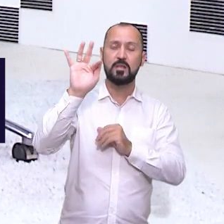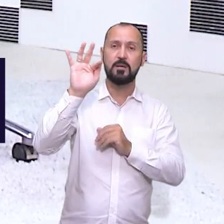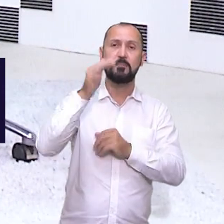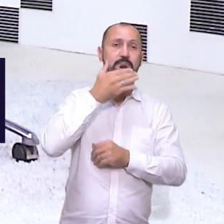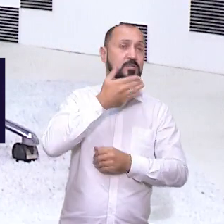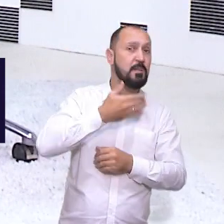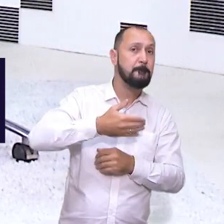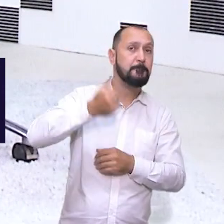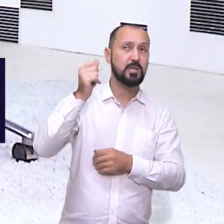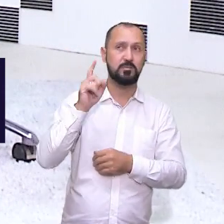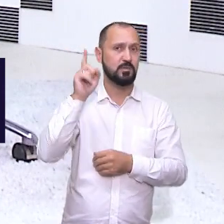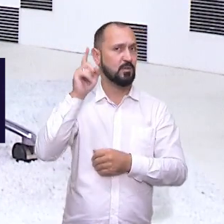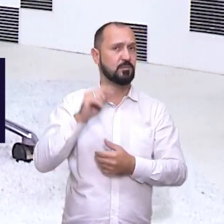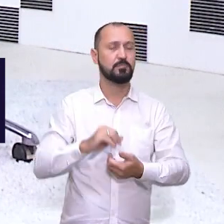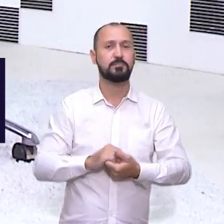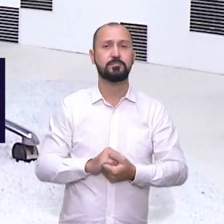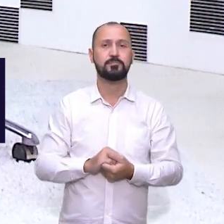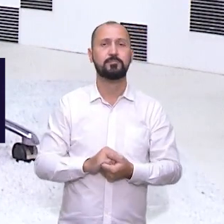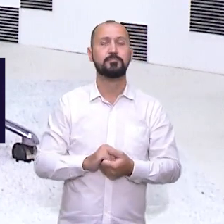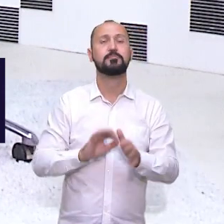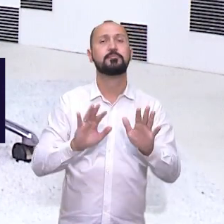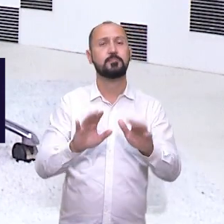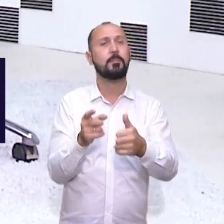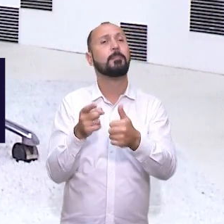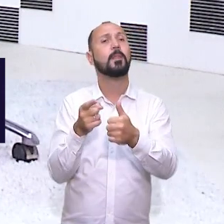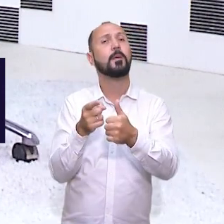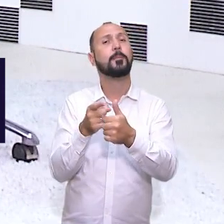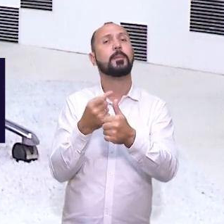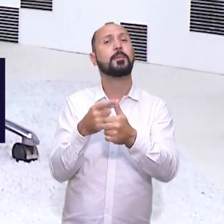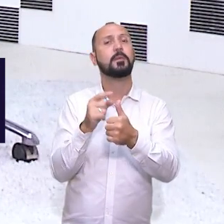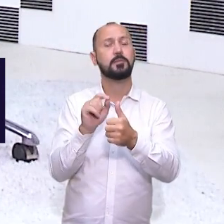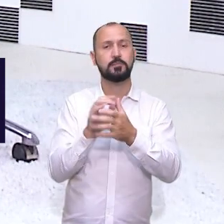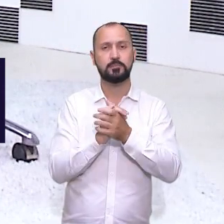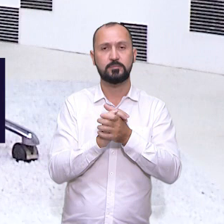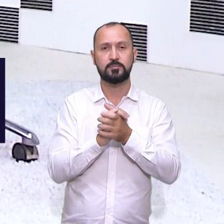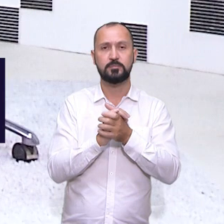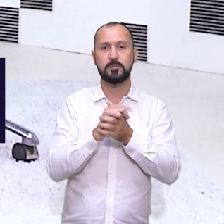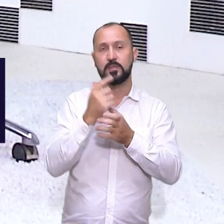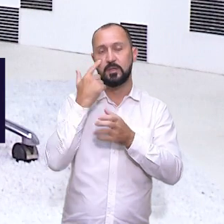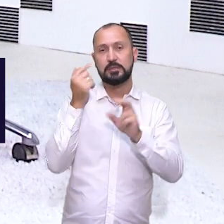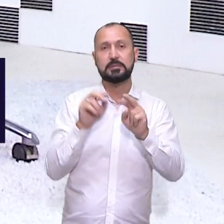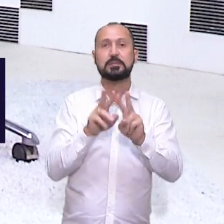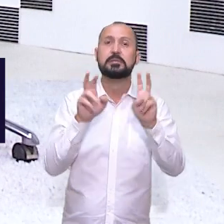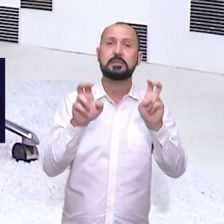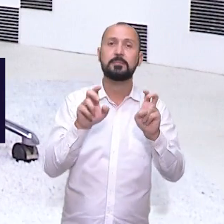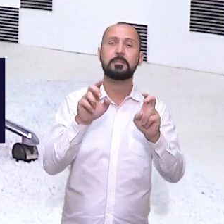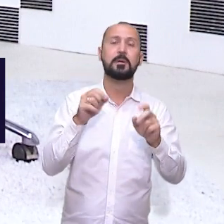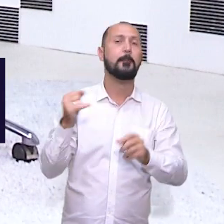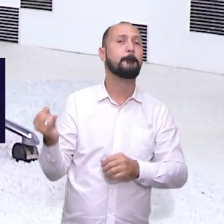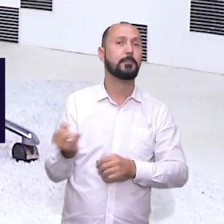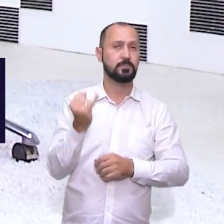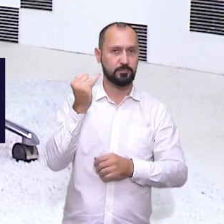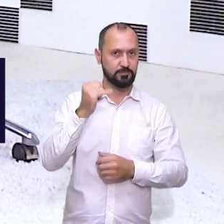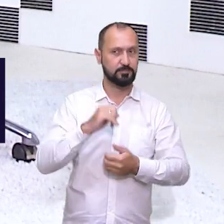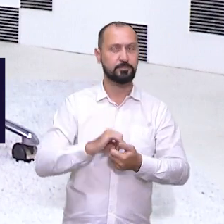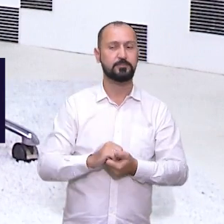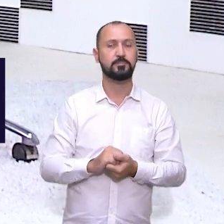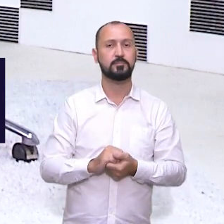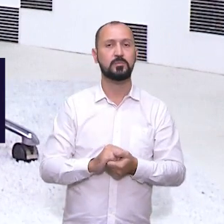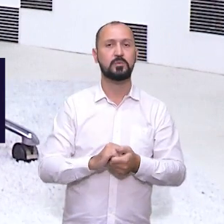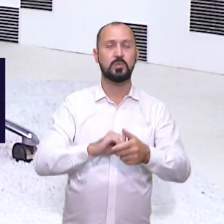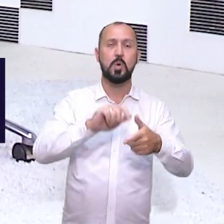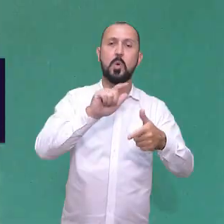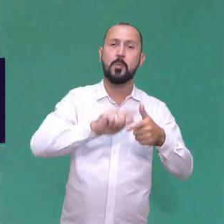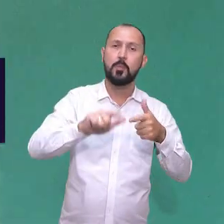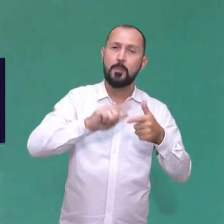que uma lei federal possa ser melhorada? Sim. Em primeiro lugar, Janaína, eu acho que vir à tona